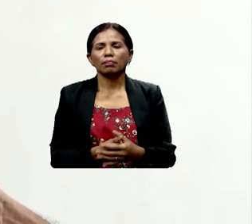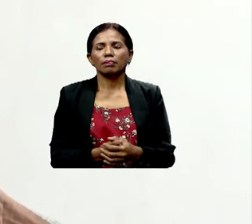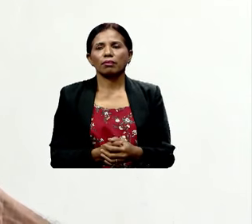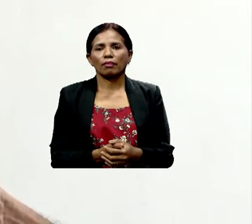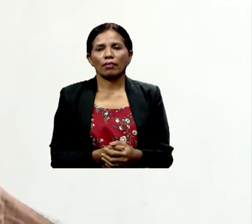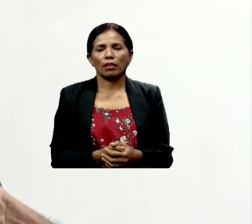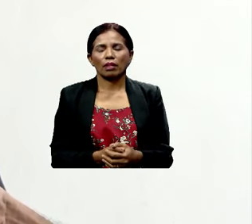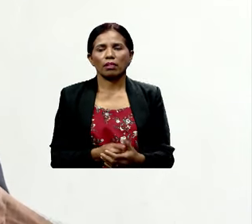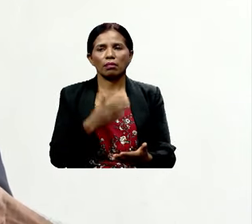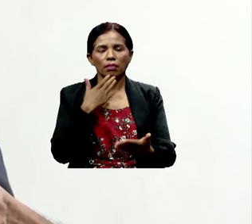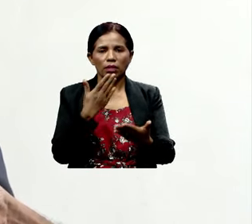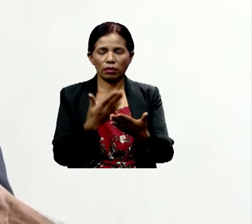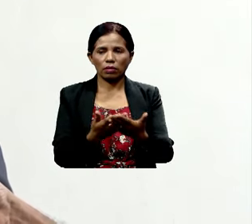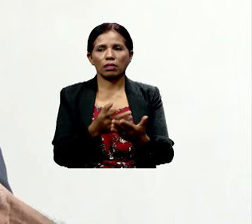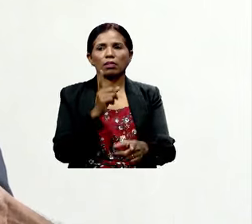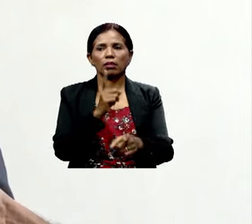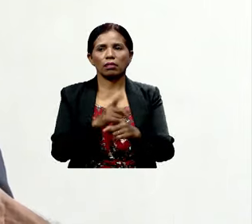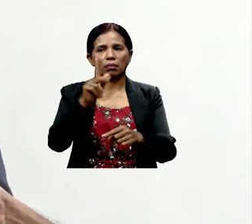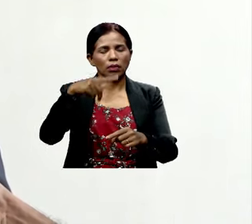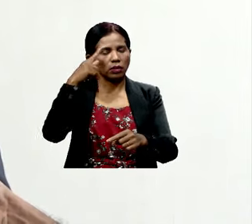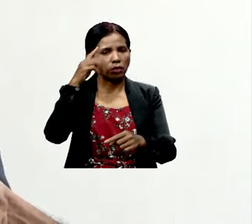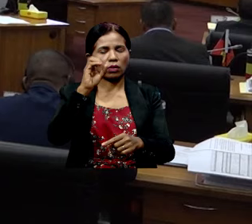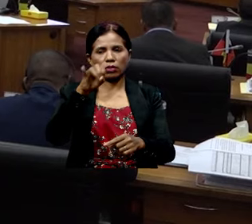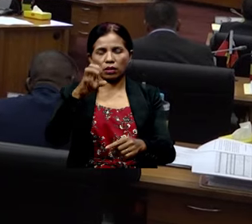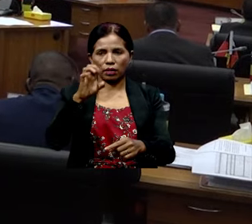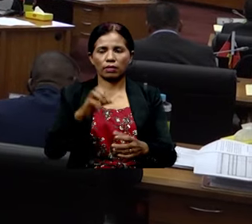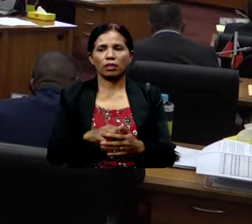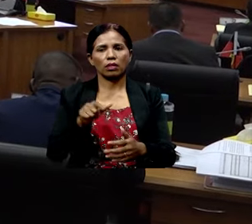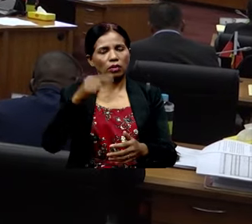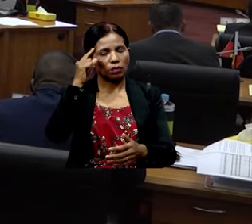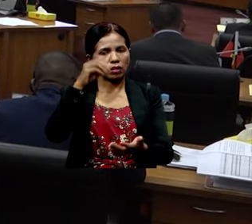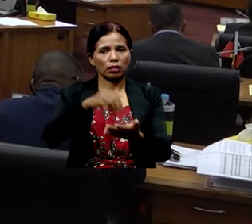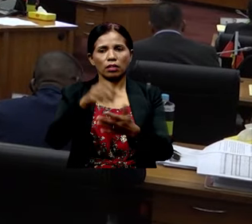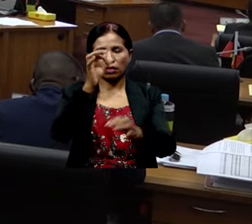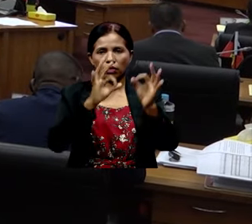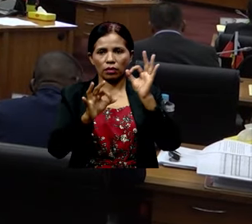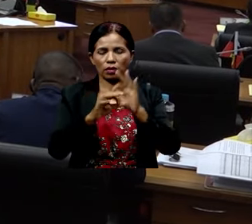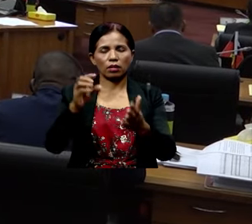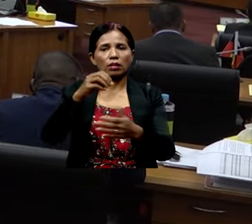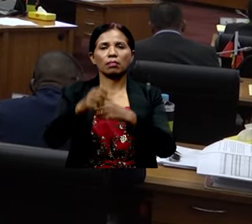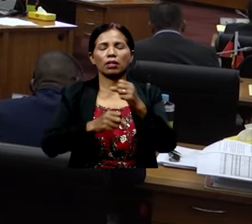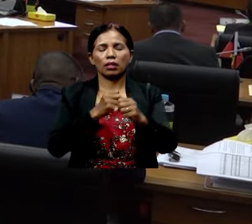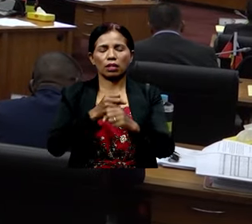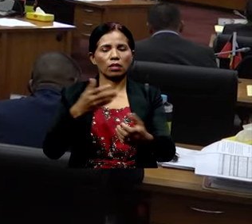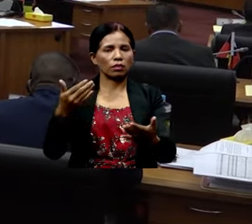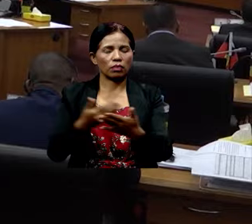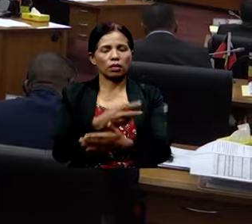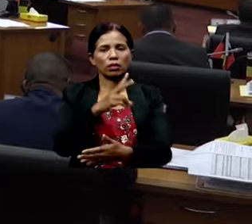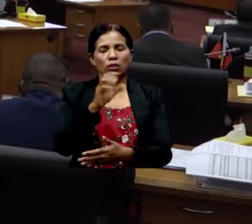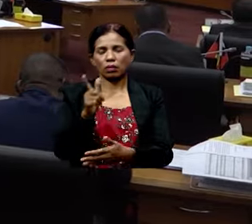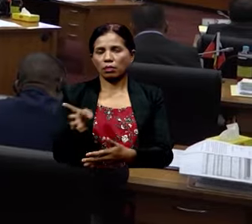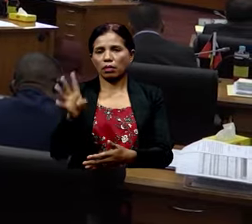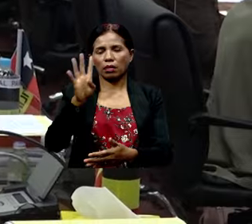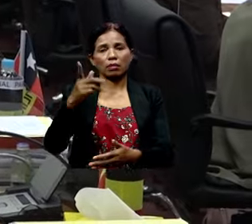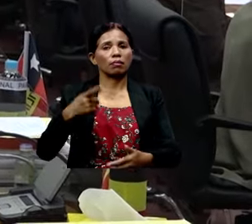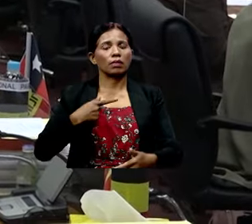mais eficiência ba política orçamento nina. Governante ne garante kata antes estava batendo fone Rihun Rua Rolensinhat,